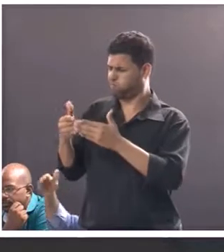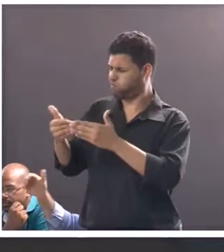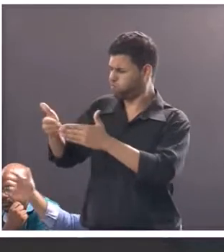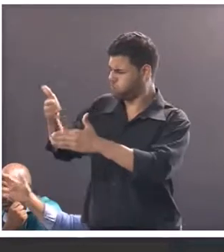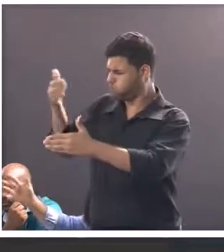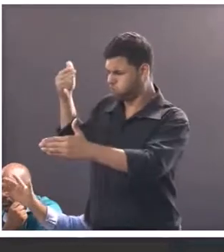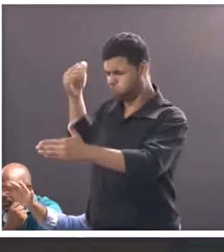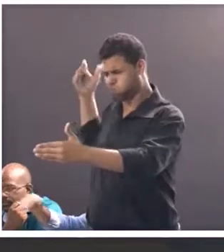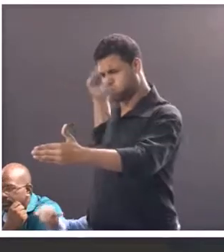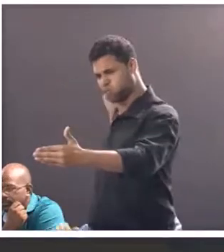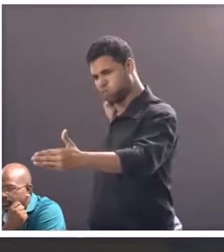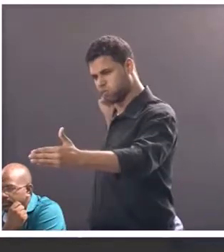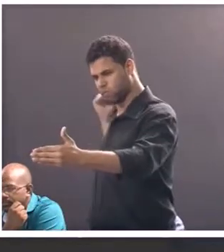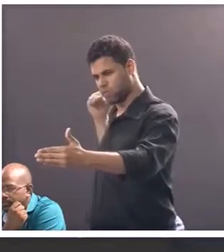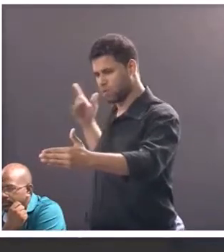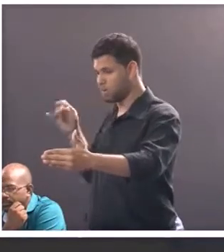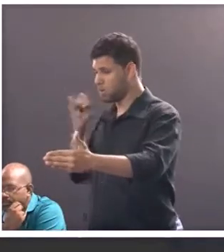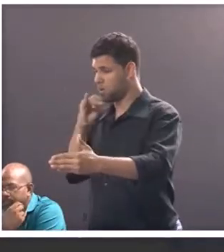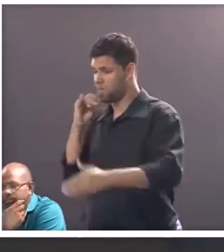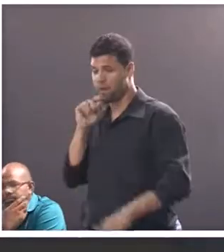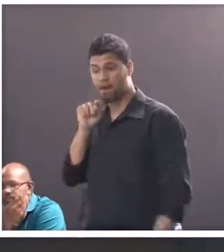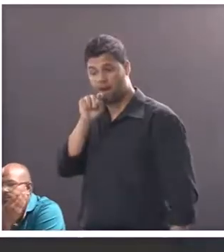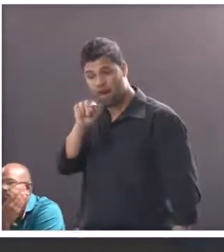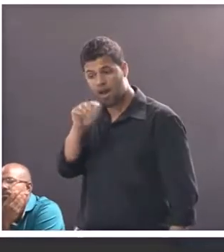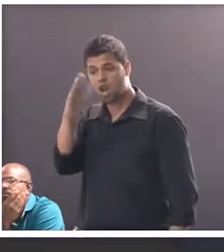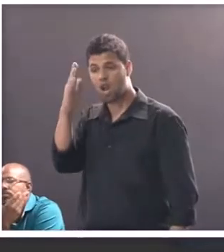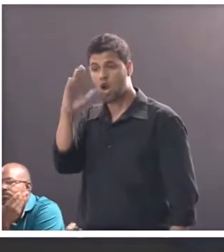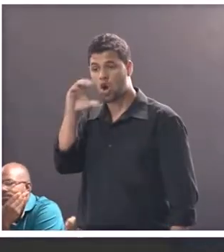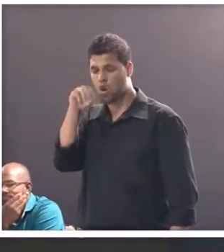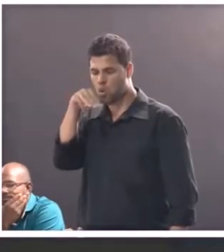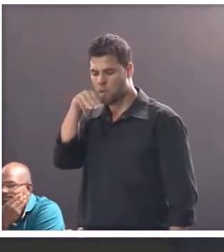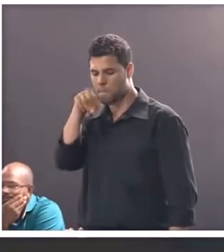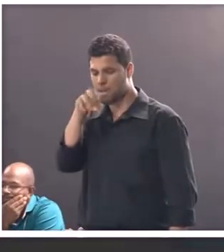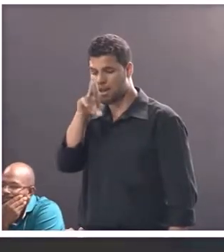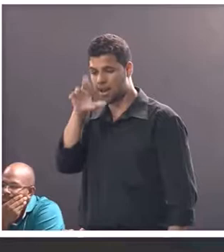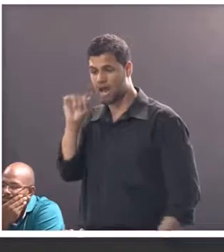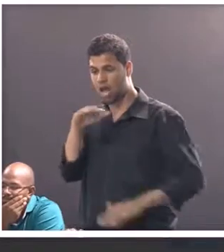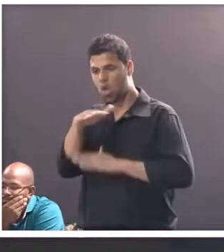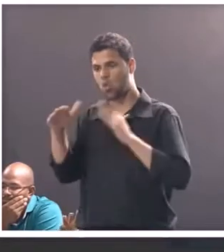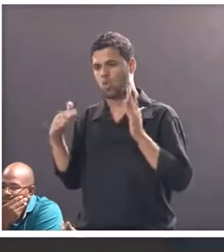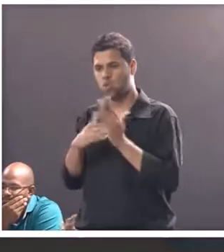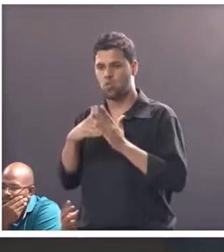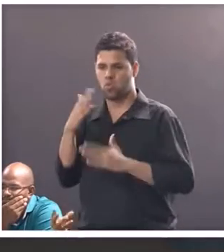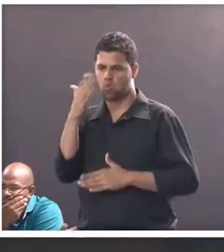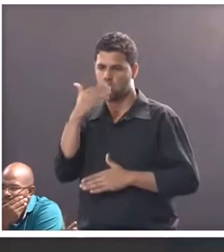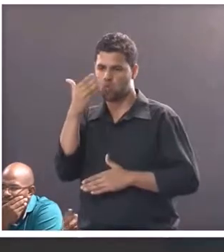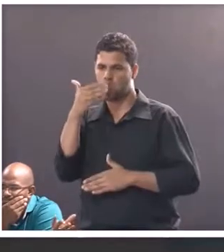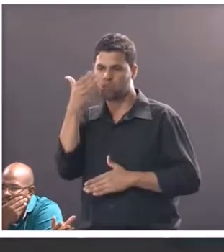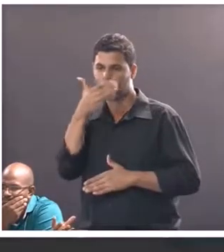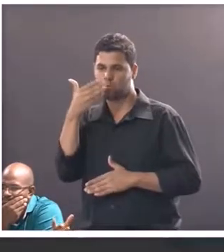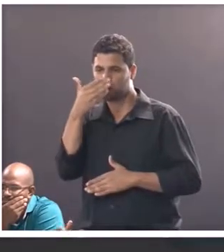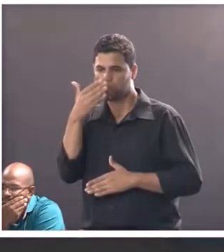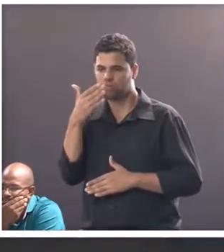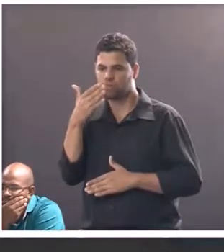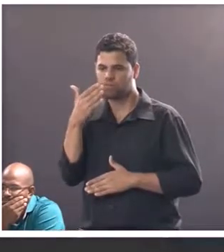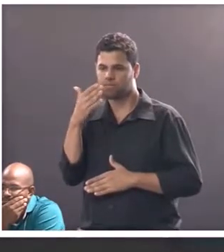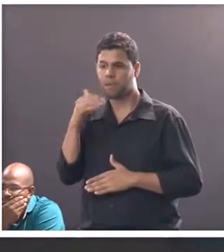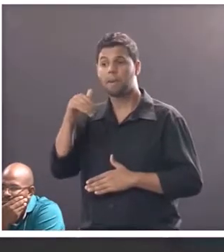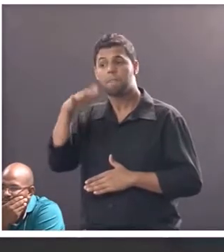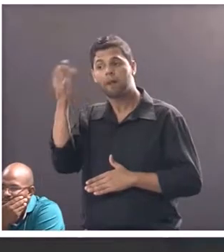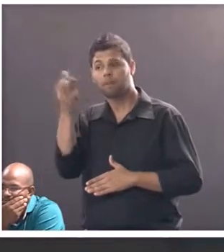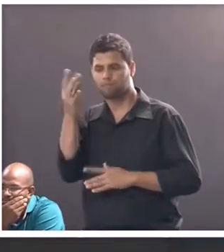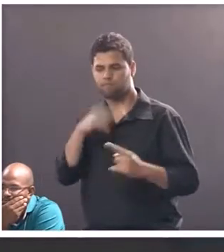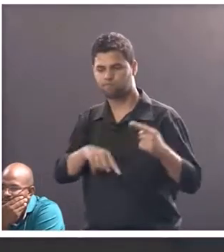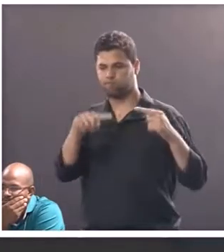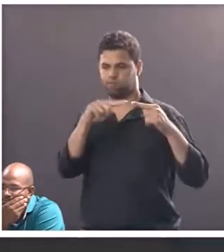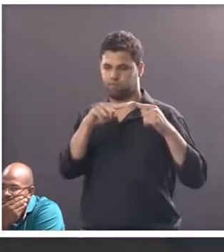Ele comera todo o bolo. Eu nunca posso utilizar o pretérito mais que perfeito, dificilmente dentro de um contexto, na